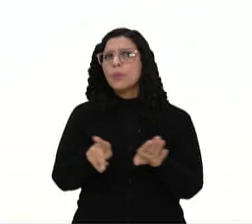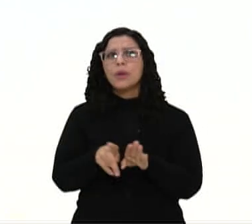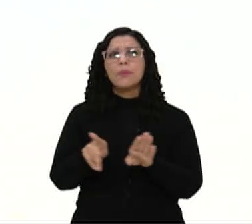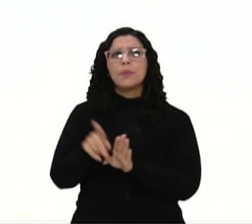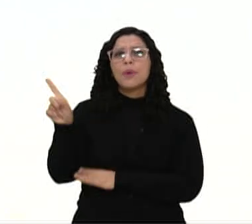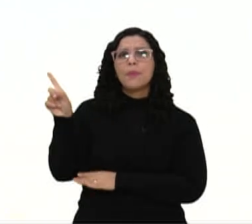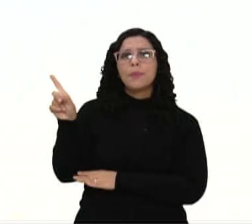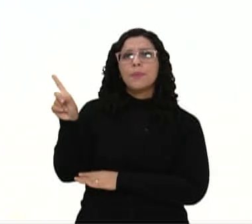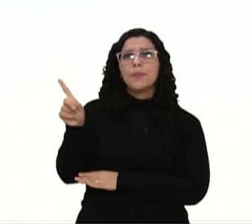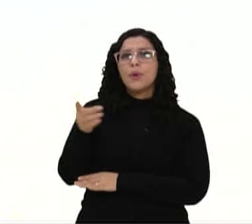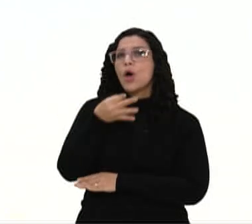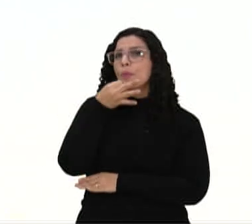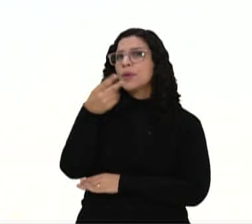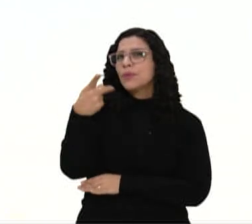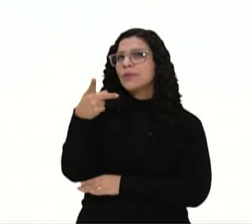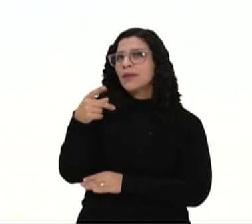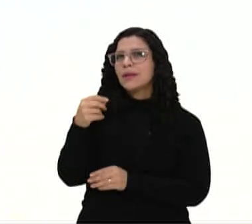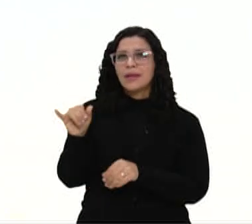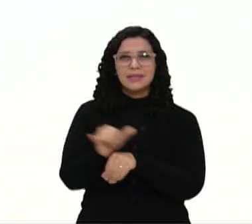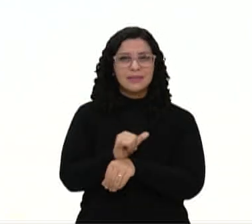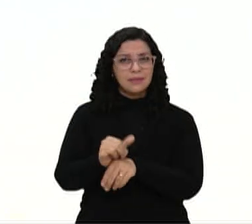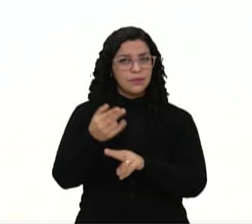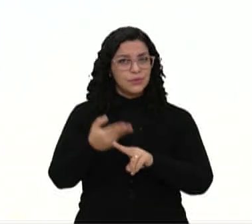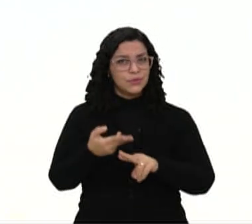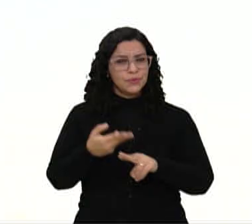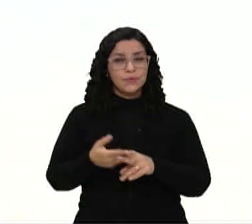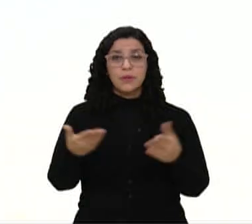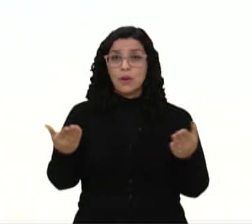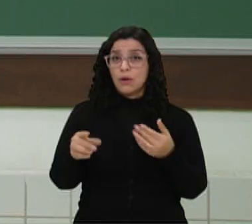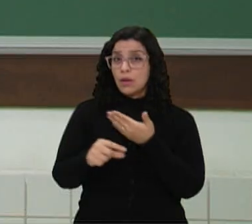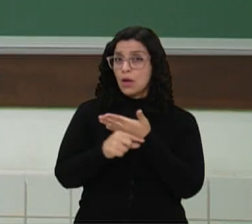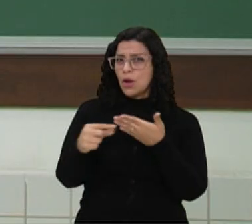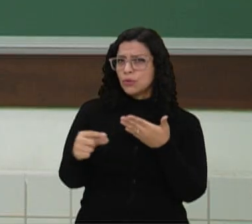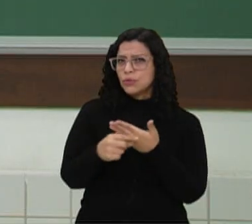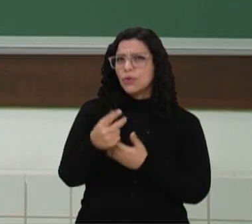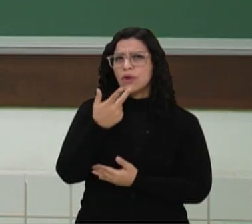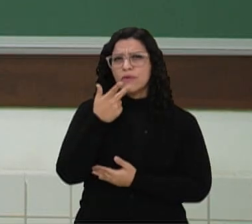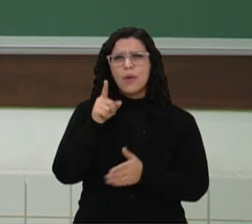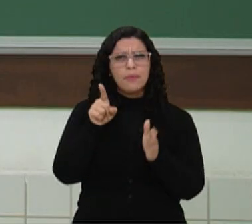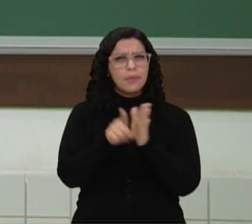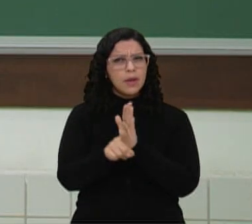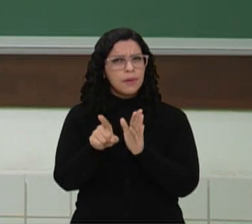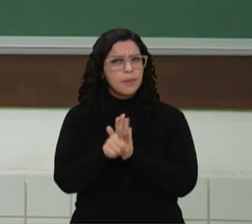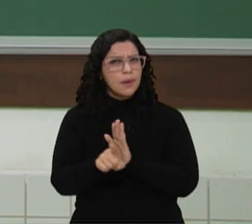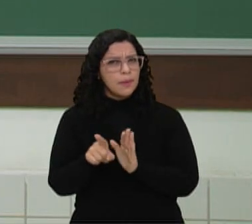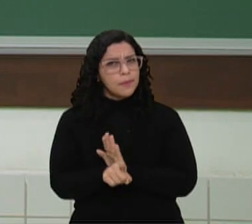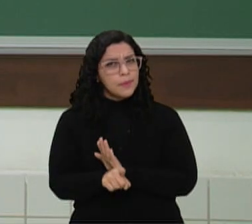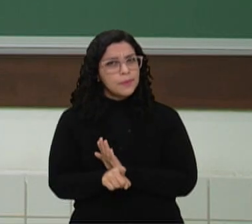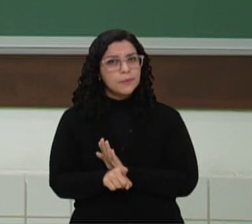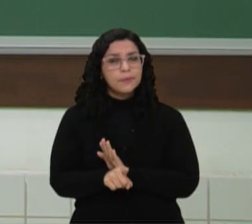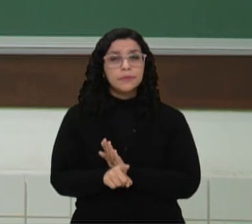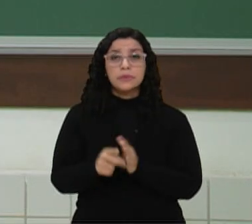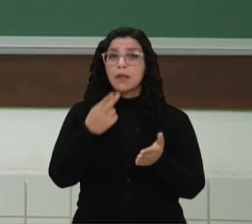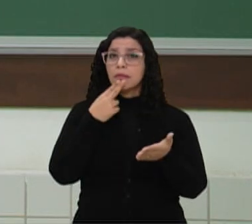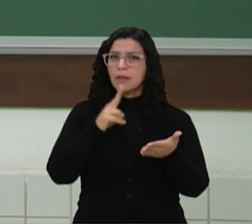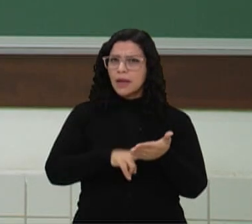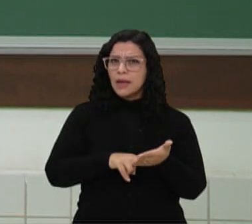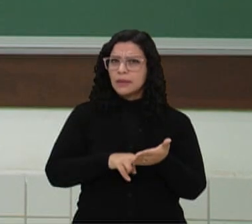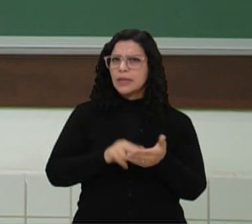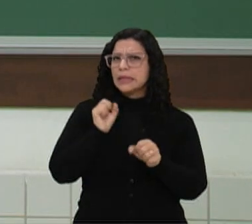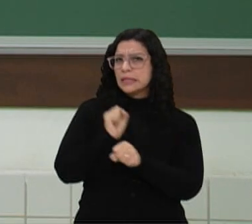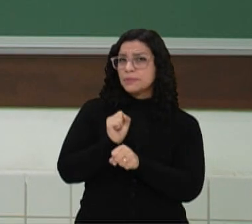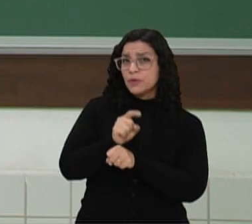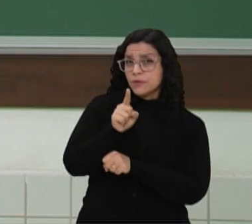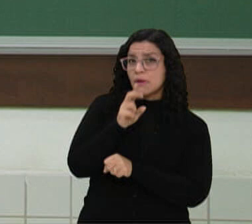desse recurso argumentativo. A autora, a formular essas perguntas na sua carta aberta, ela